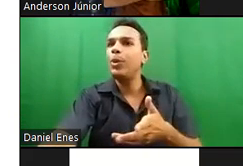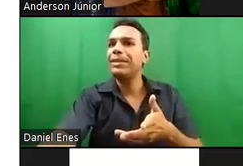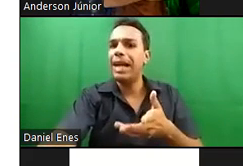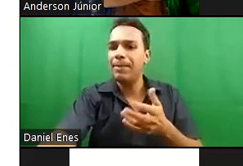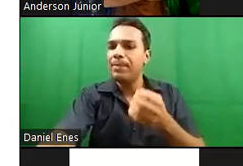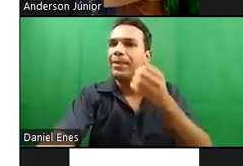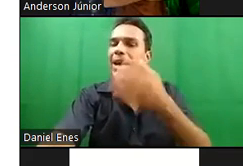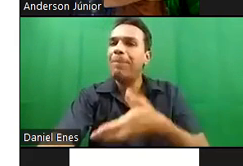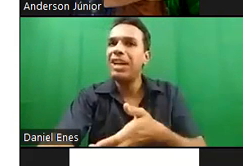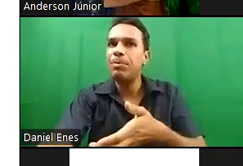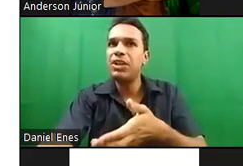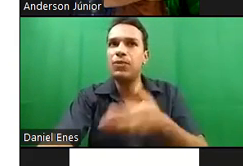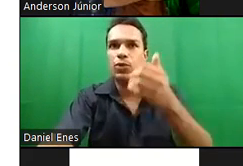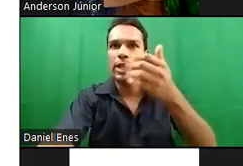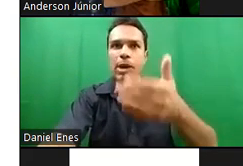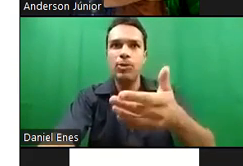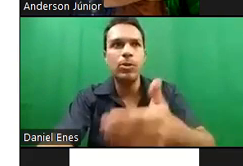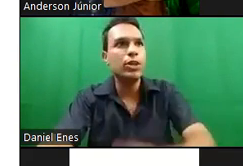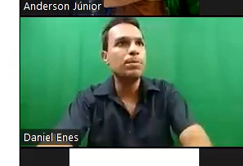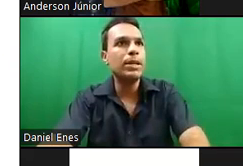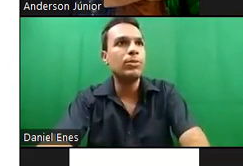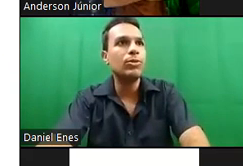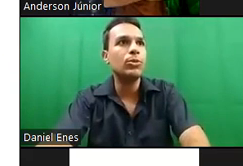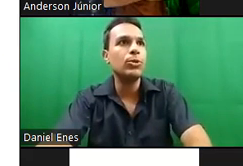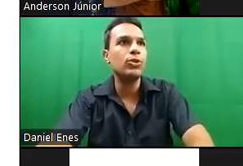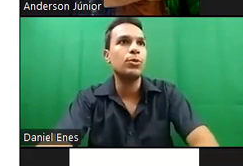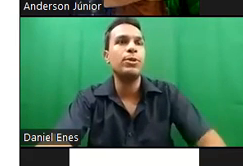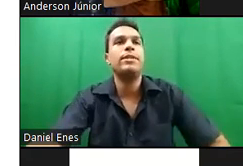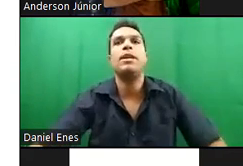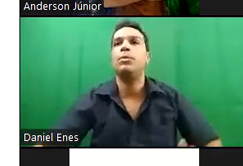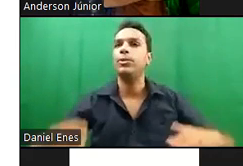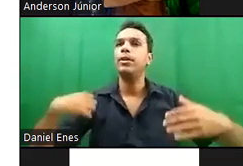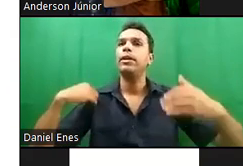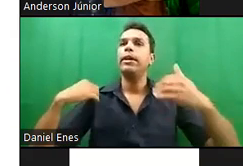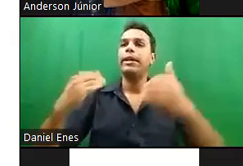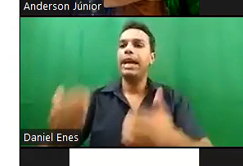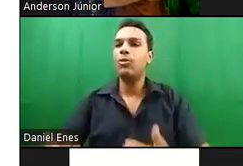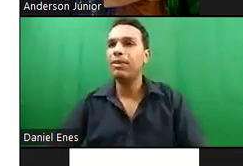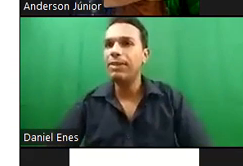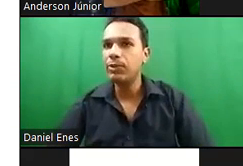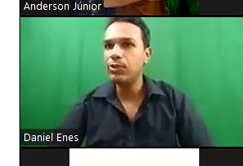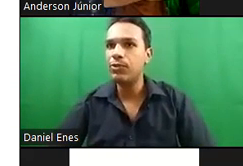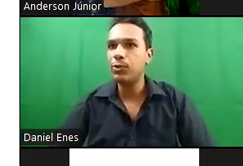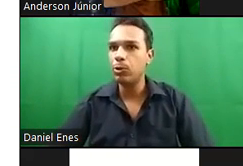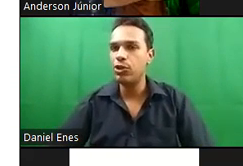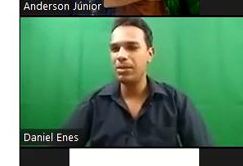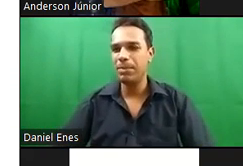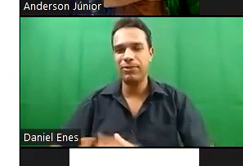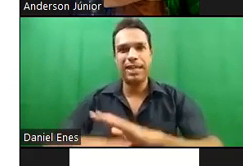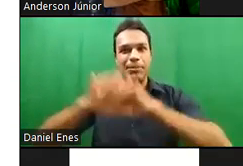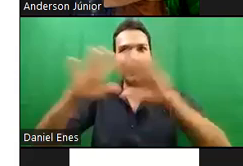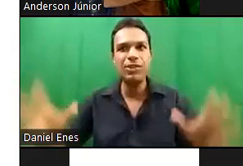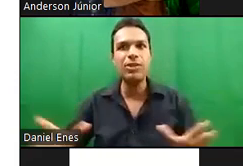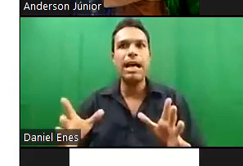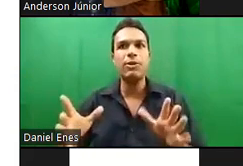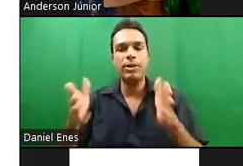eu entrar na parte mais funcional com respeito ao estudo dos sons. Por exemplo, que é agora falando de fonologia, para ficar